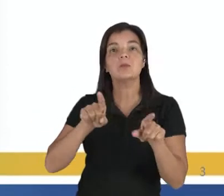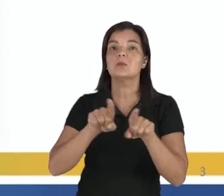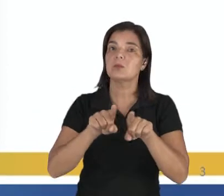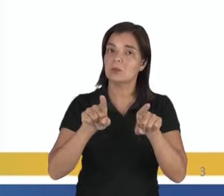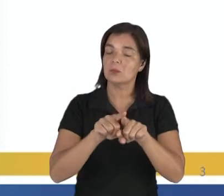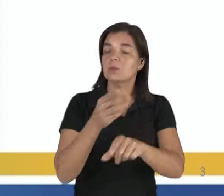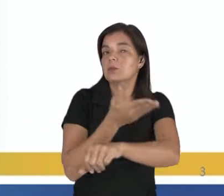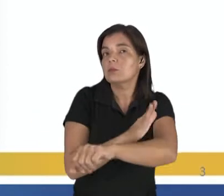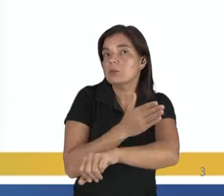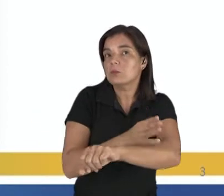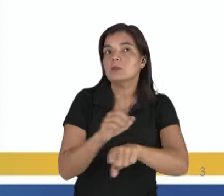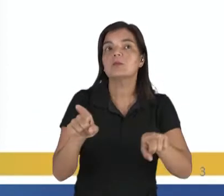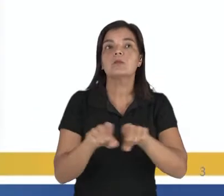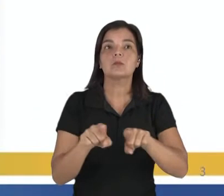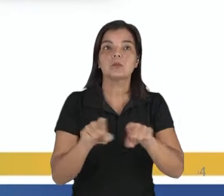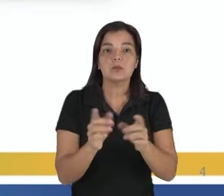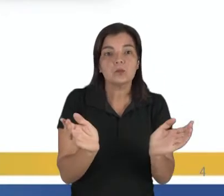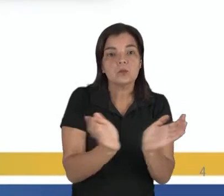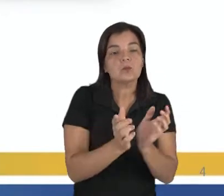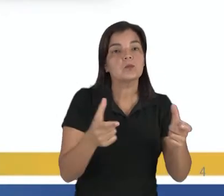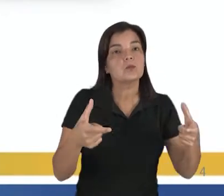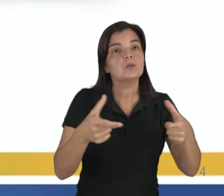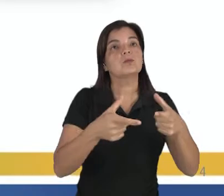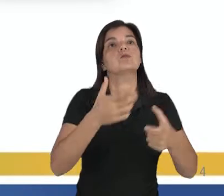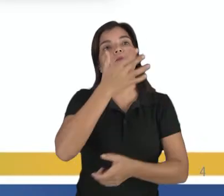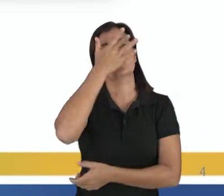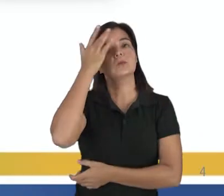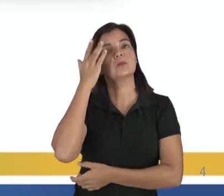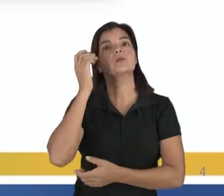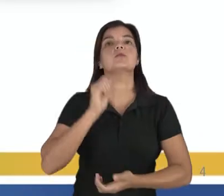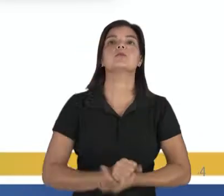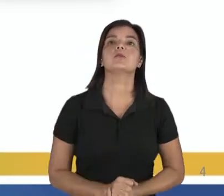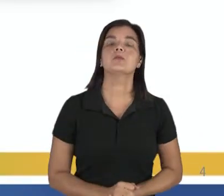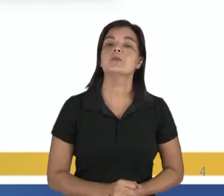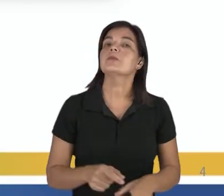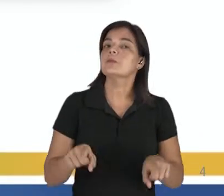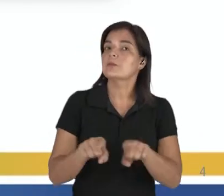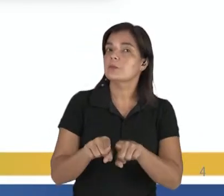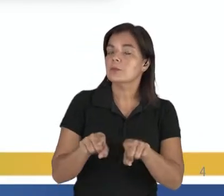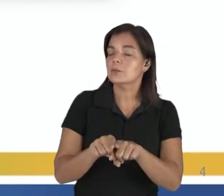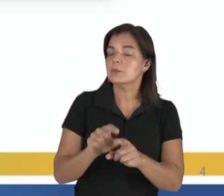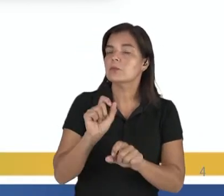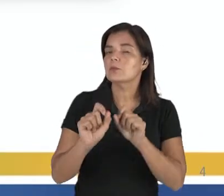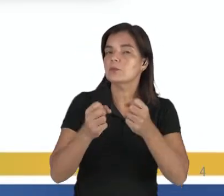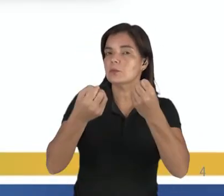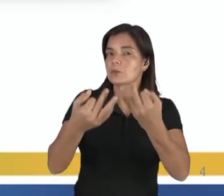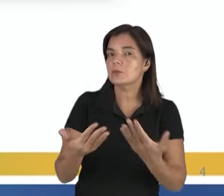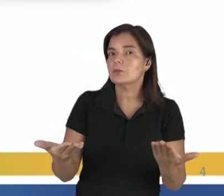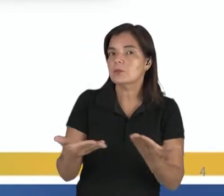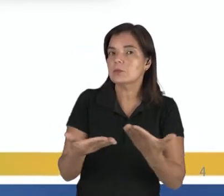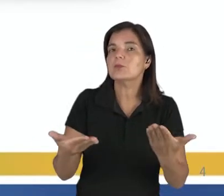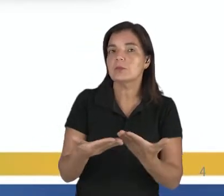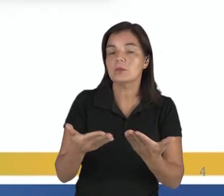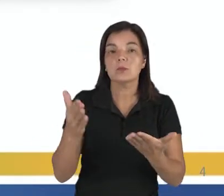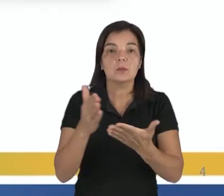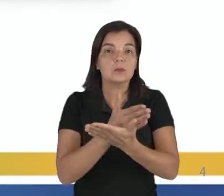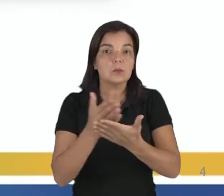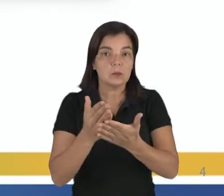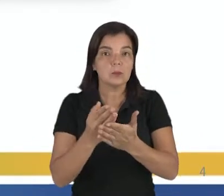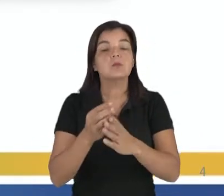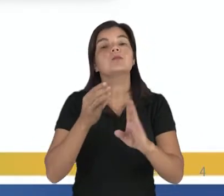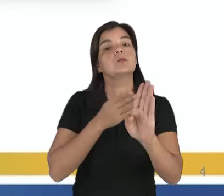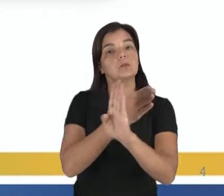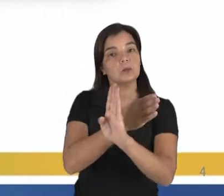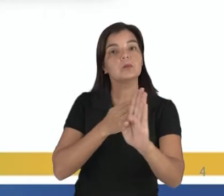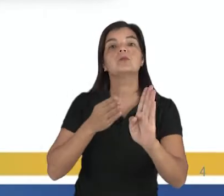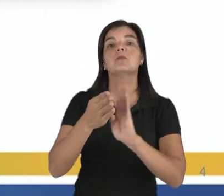esportes praticados por um pequeno grupo de pessoas, né? E a gente vai entrar um pouco agora sobre algumas modalidades,